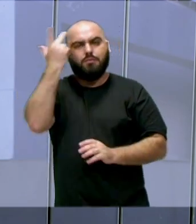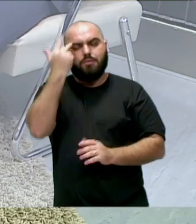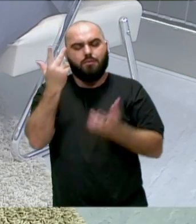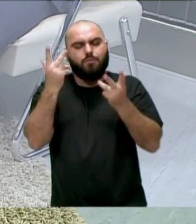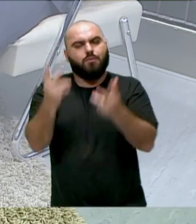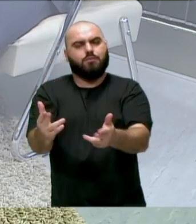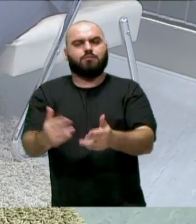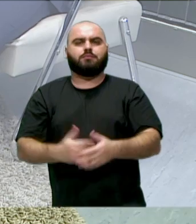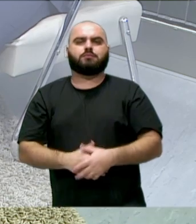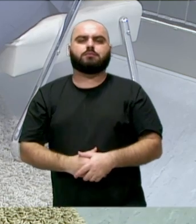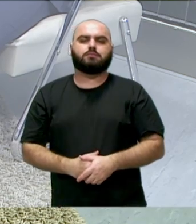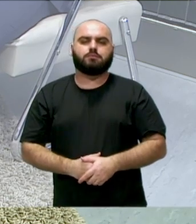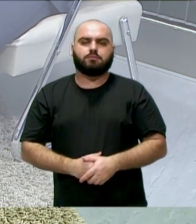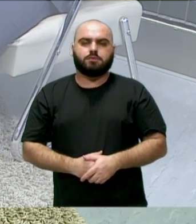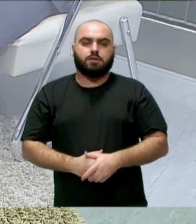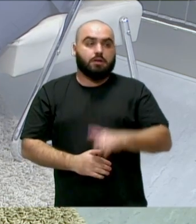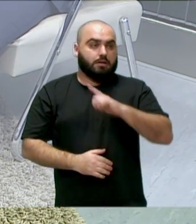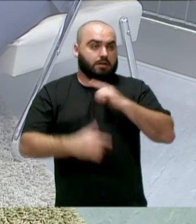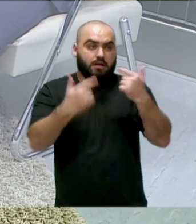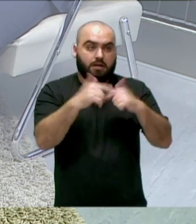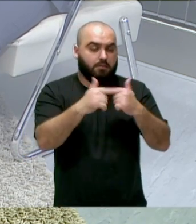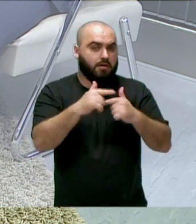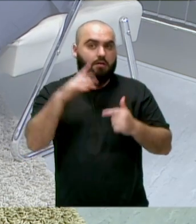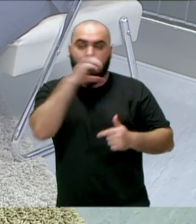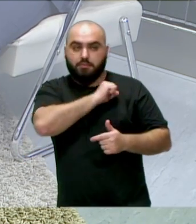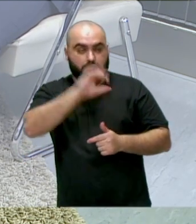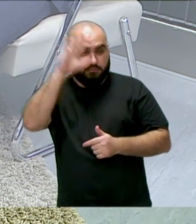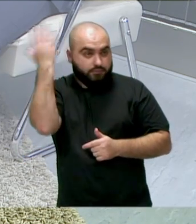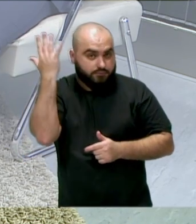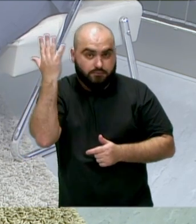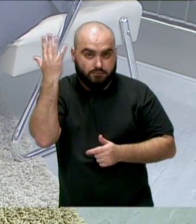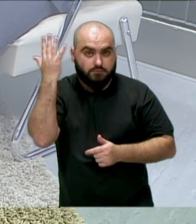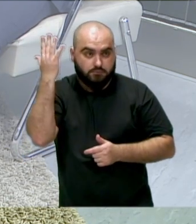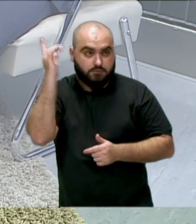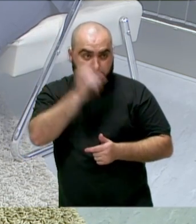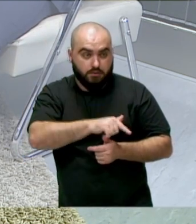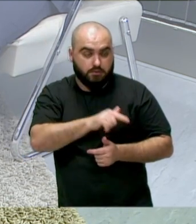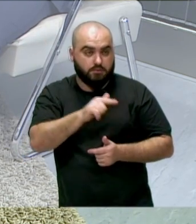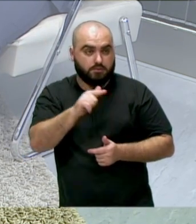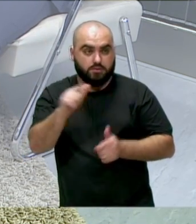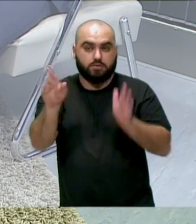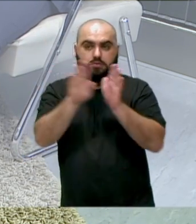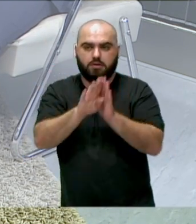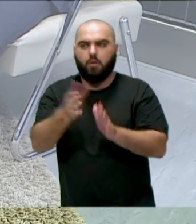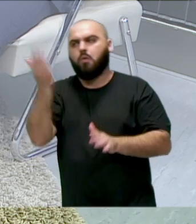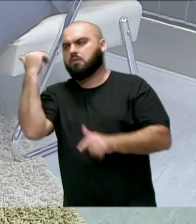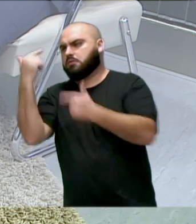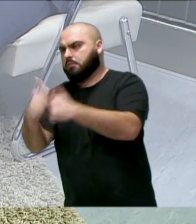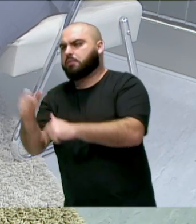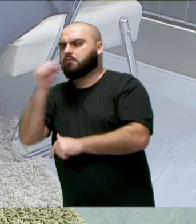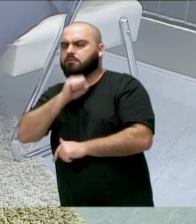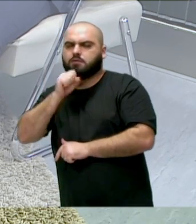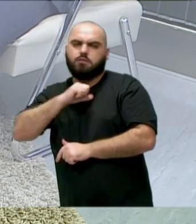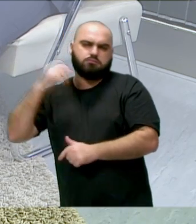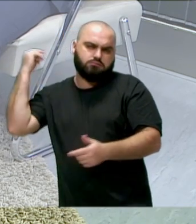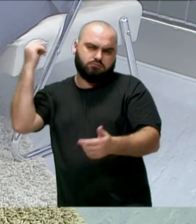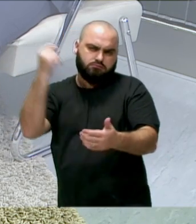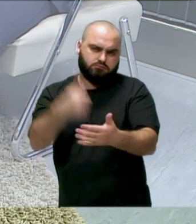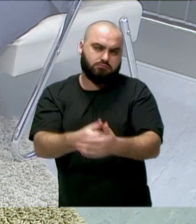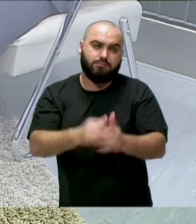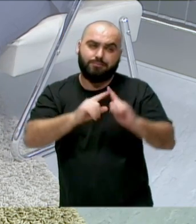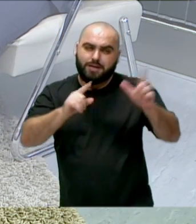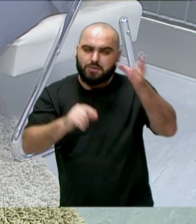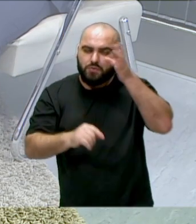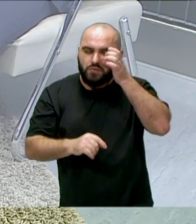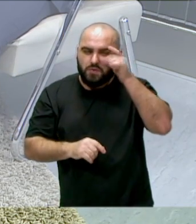Algumas demandas surgem da noite para o dia, embora outras já sejam mais antigas. Mas um fato curioso que o senhor falou,